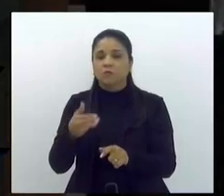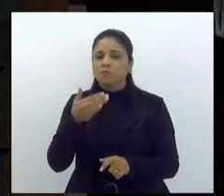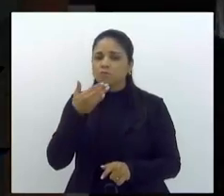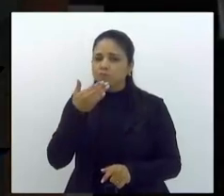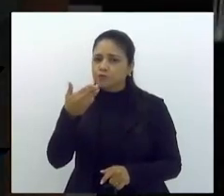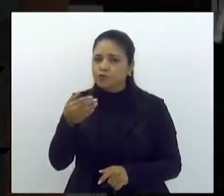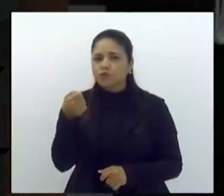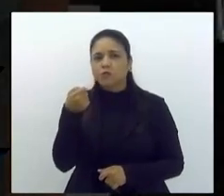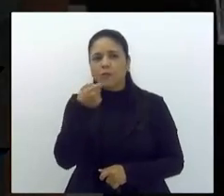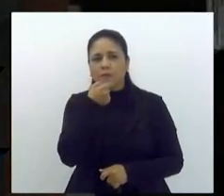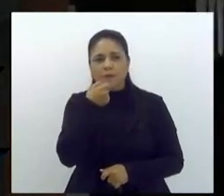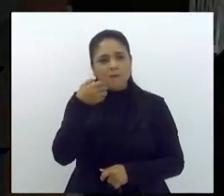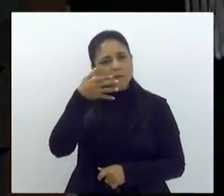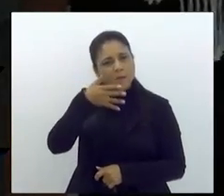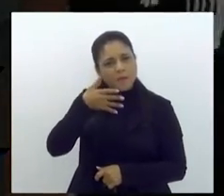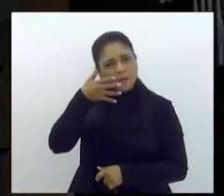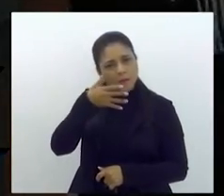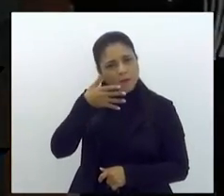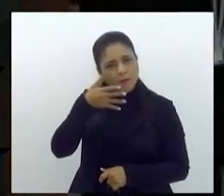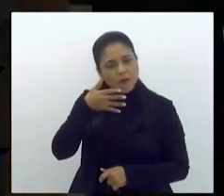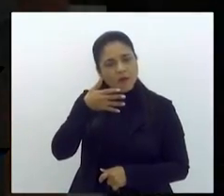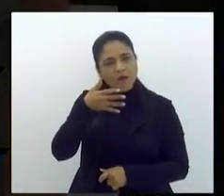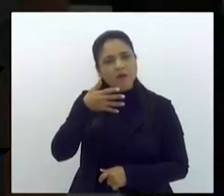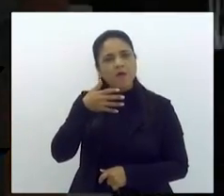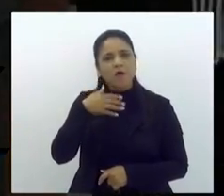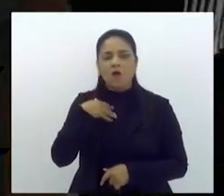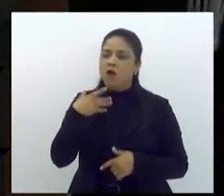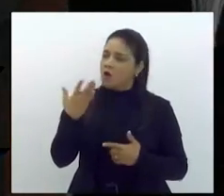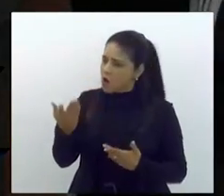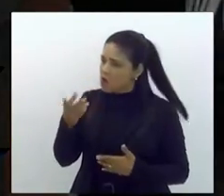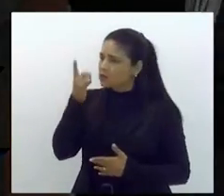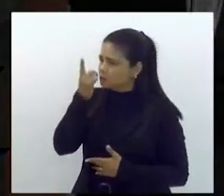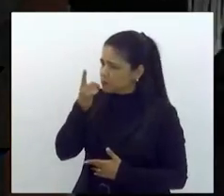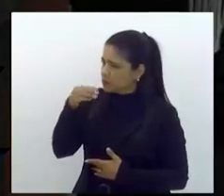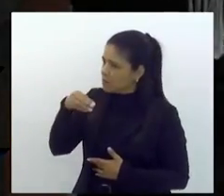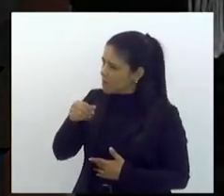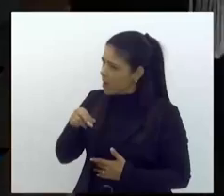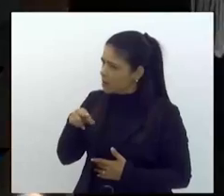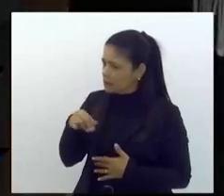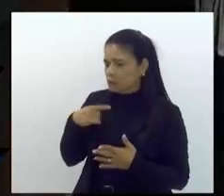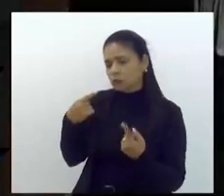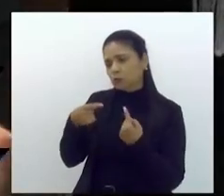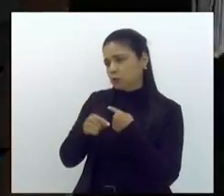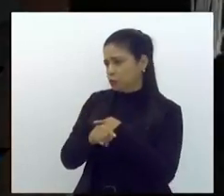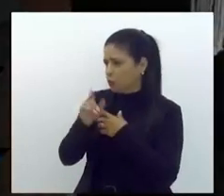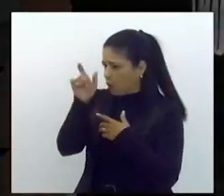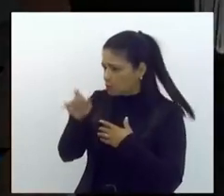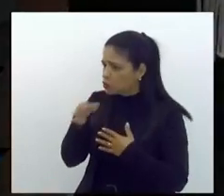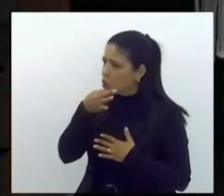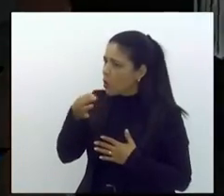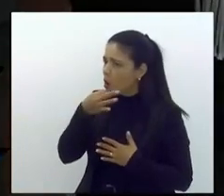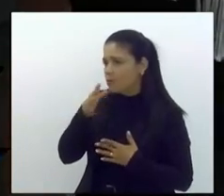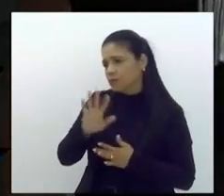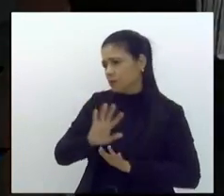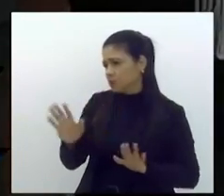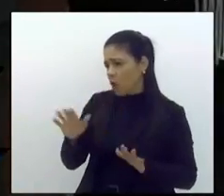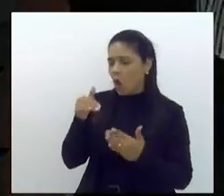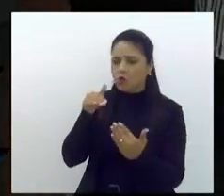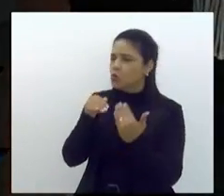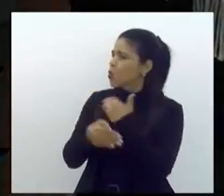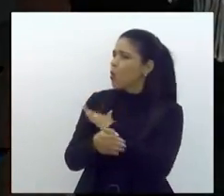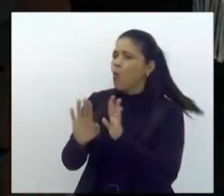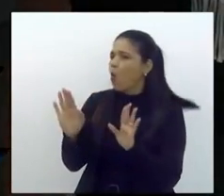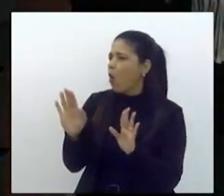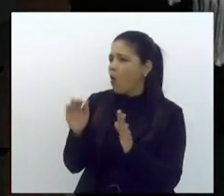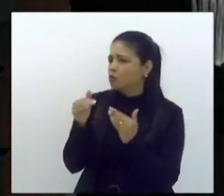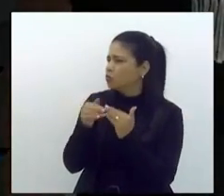falar falassem e dissesse deputada Marina Eu discordo da senhora Eu não concordo